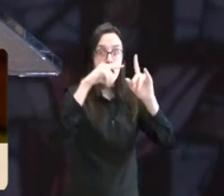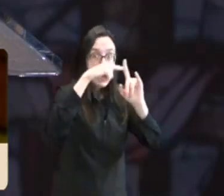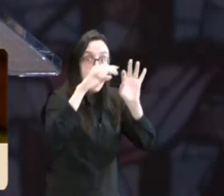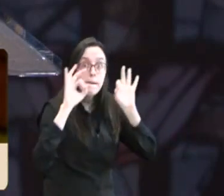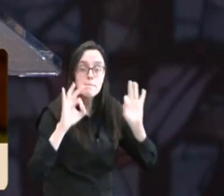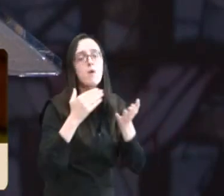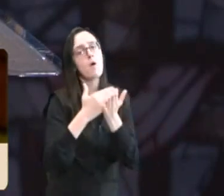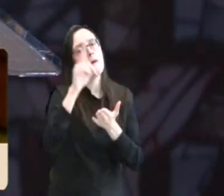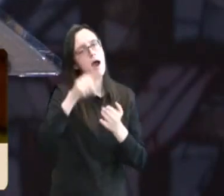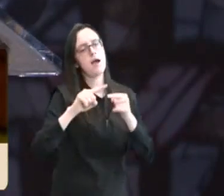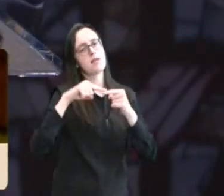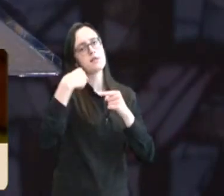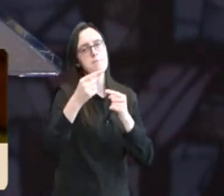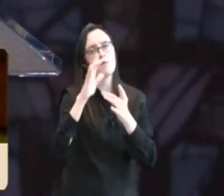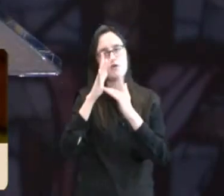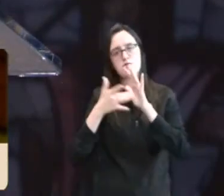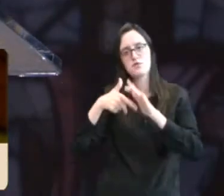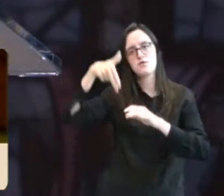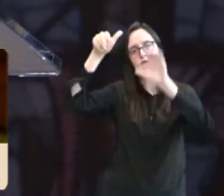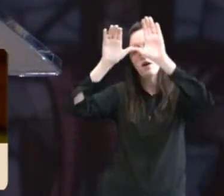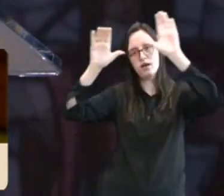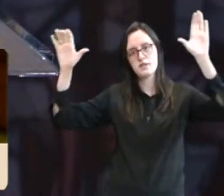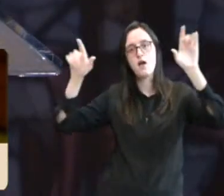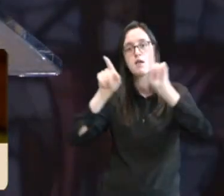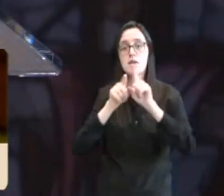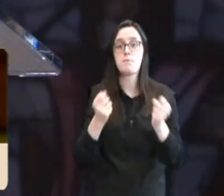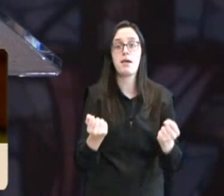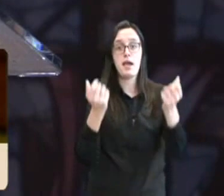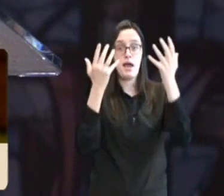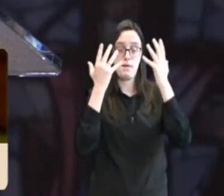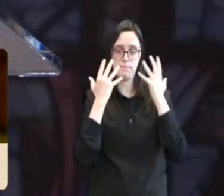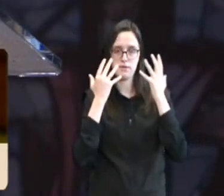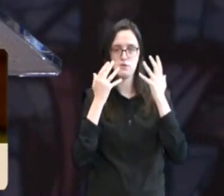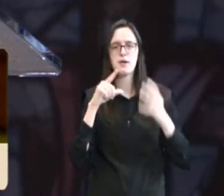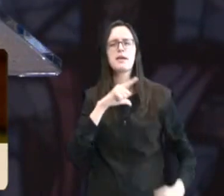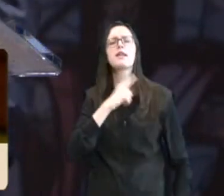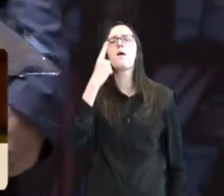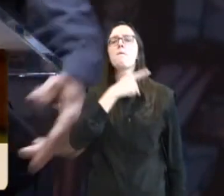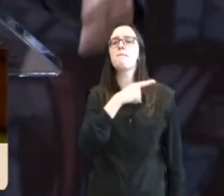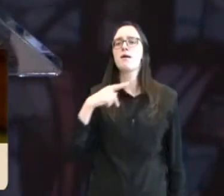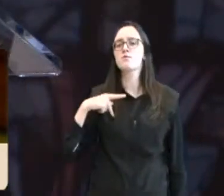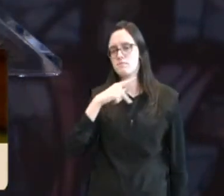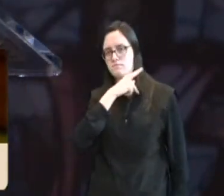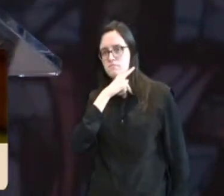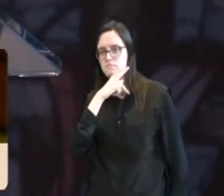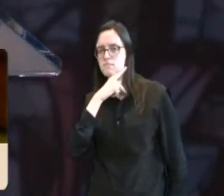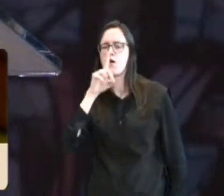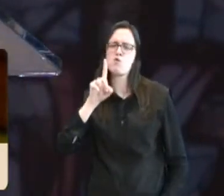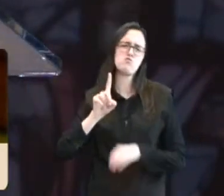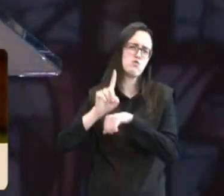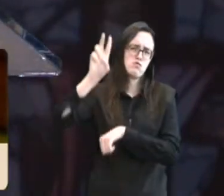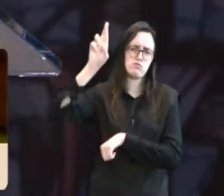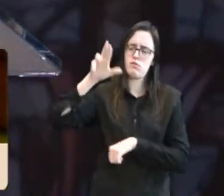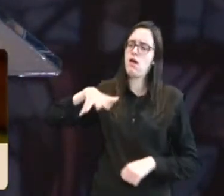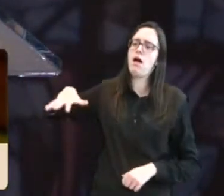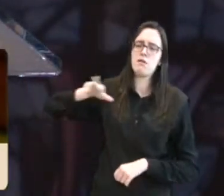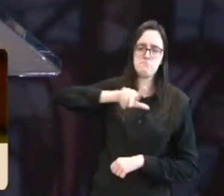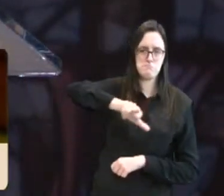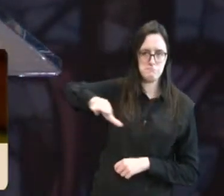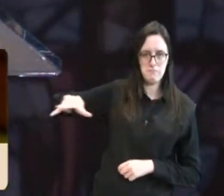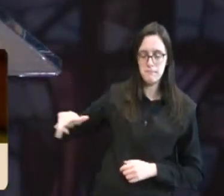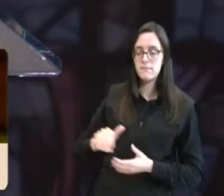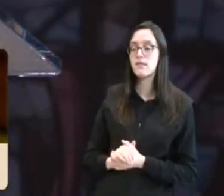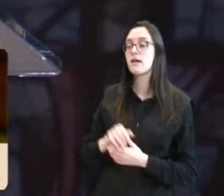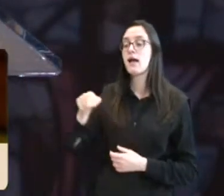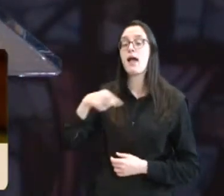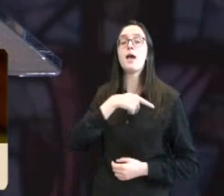ali, e sendo bênção. Há um pastor presbiteriano, ele é doutor em várias áreas aí, e